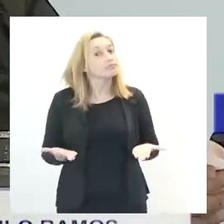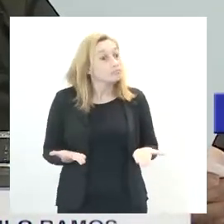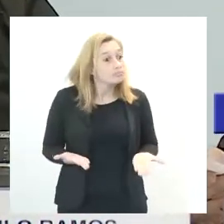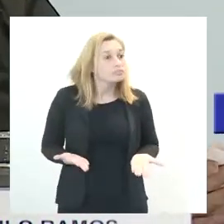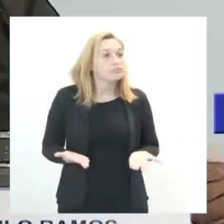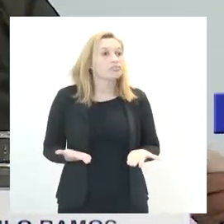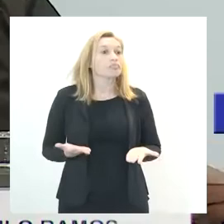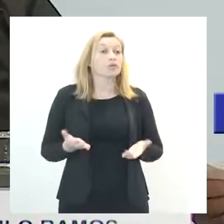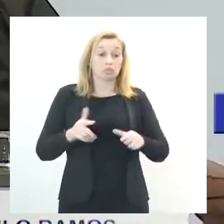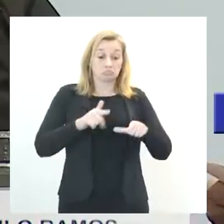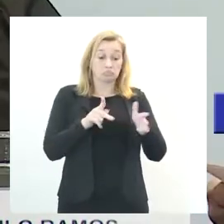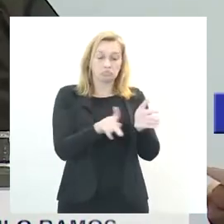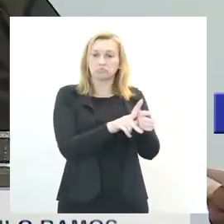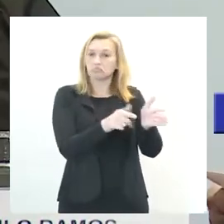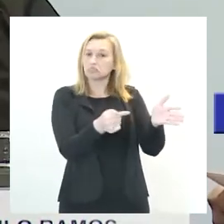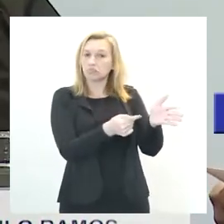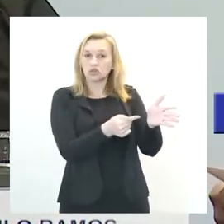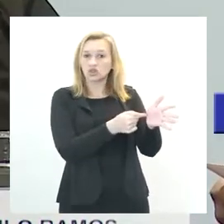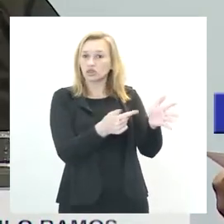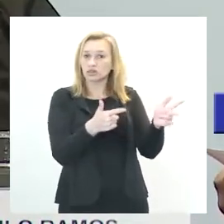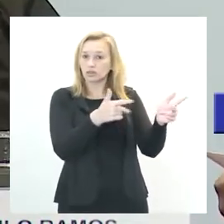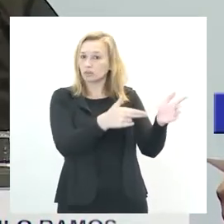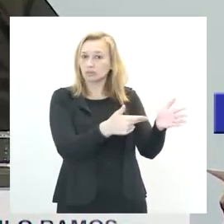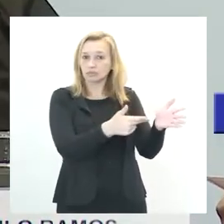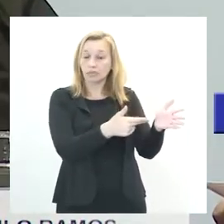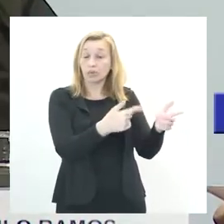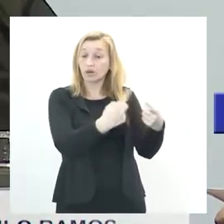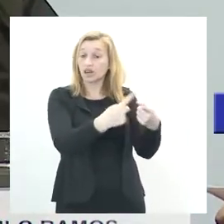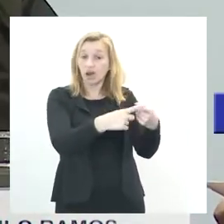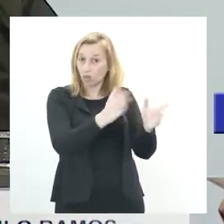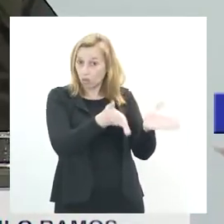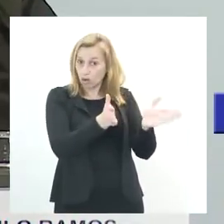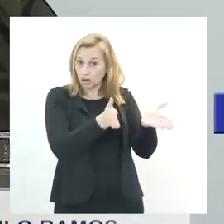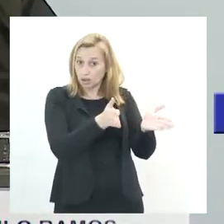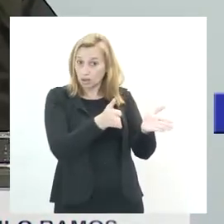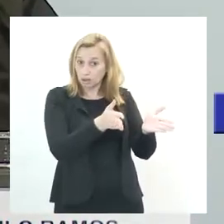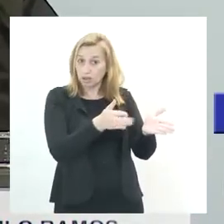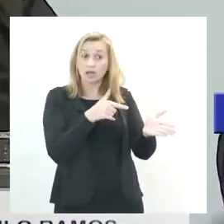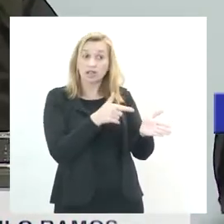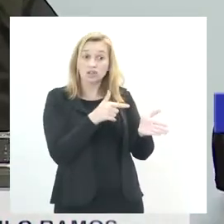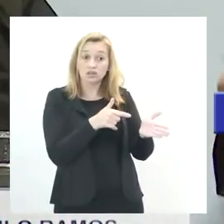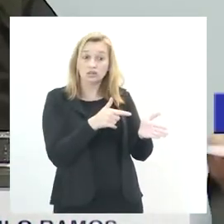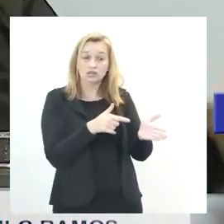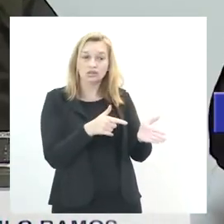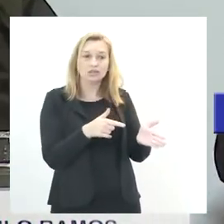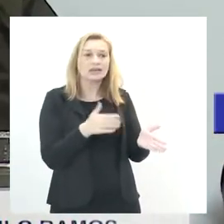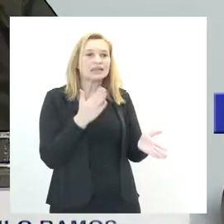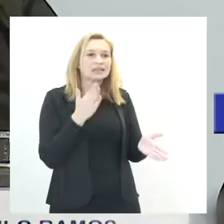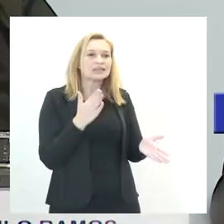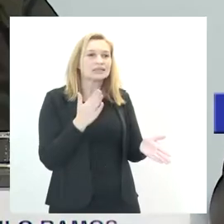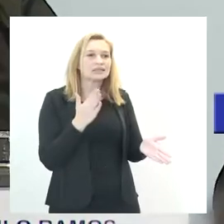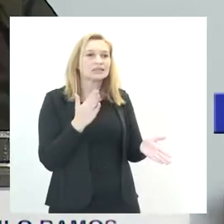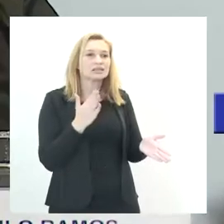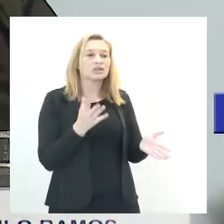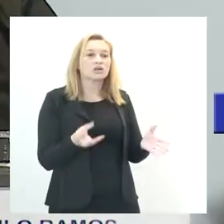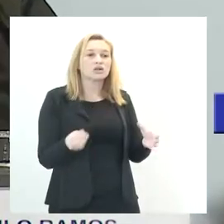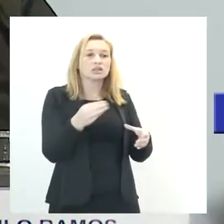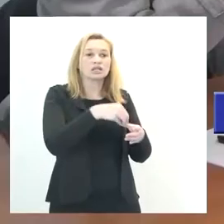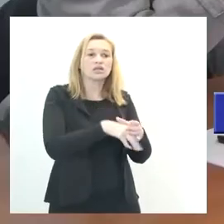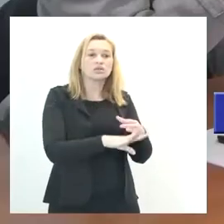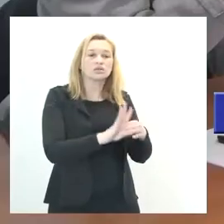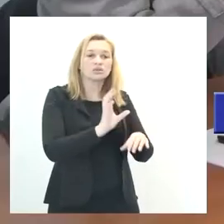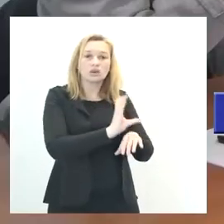com esse projeto é porque agora eles estão colocando descaradamente na Constituição